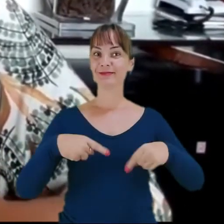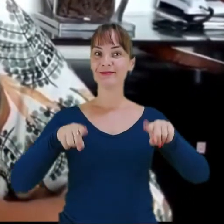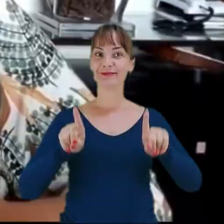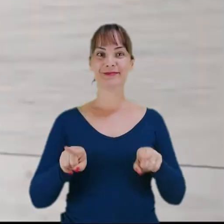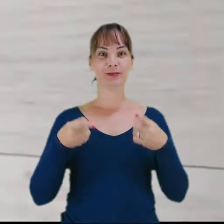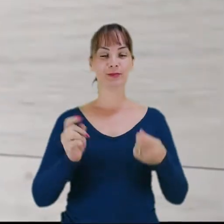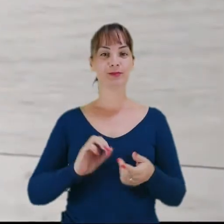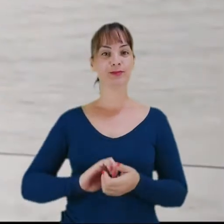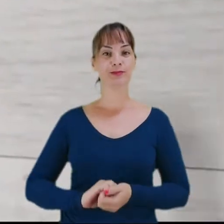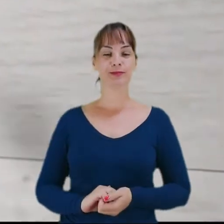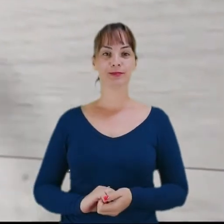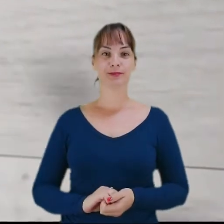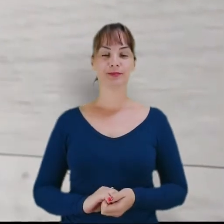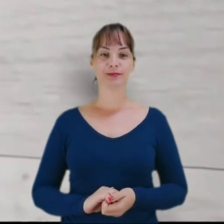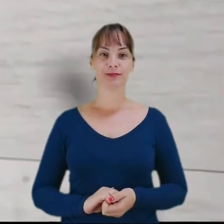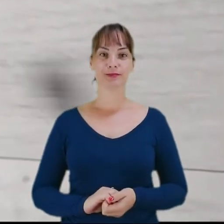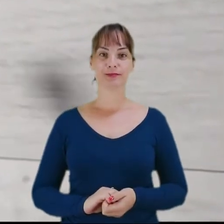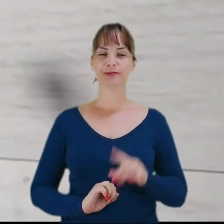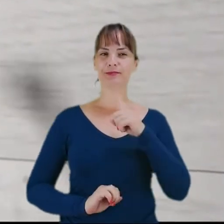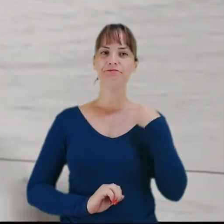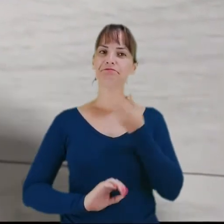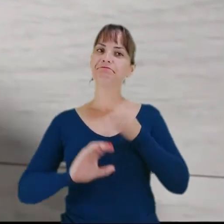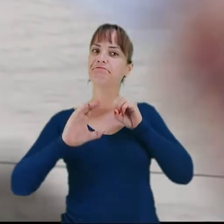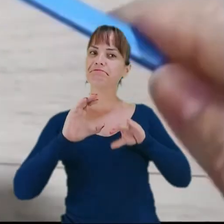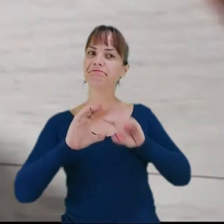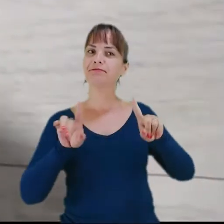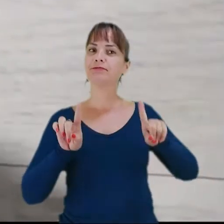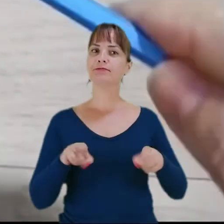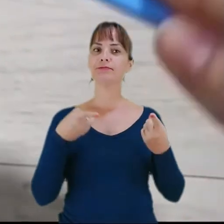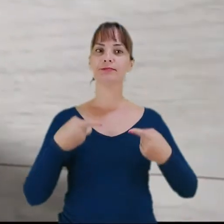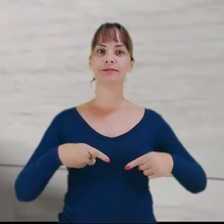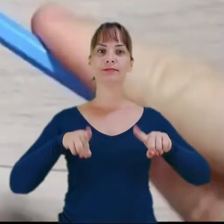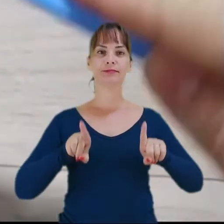musicais. E no nosso objeto sonoro?